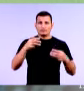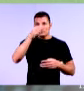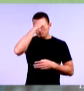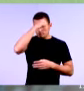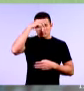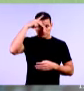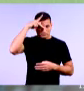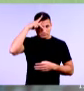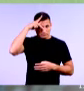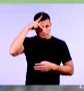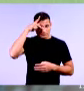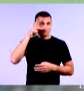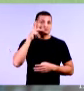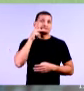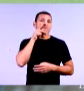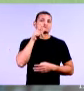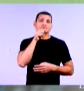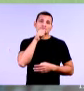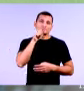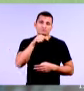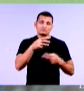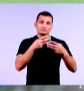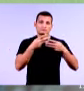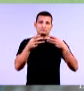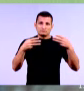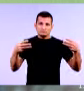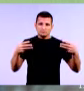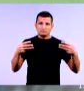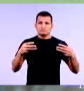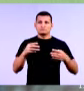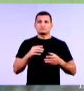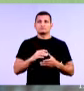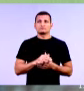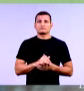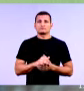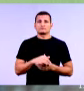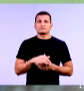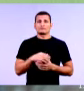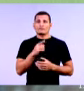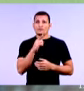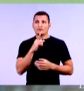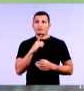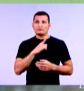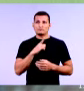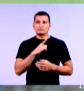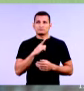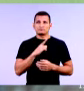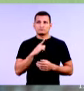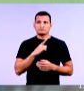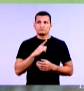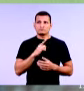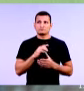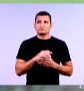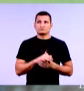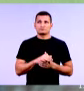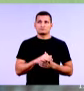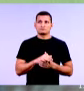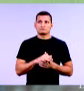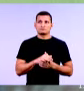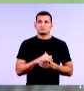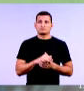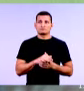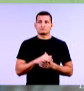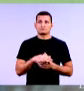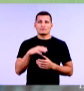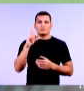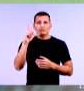Velho, tá certo? É uma rede de dados da Prefeitura de Porto Velho. Muito bem. Então, você tem aqui um anel primário, um anel menor.